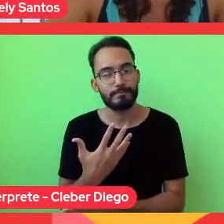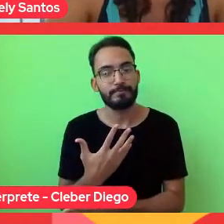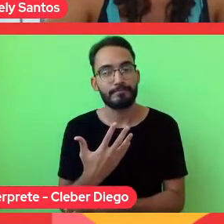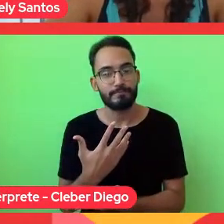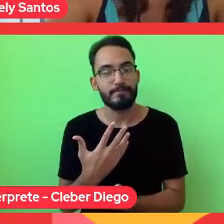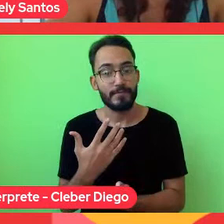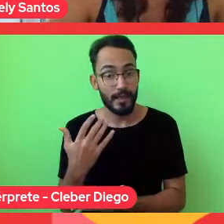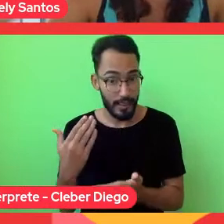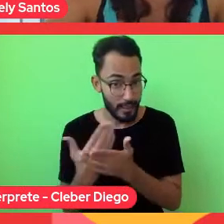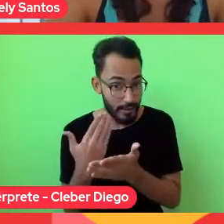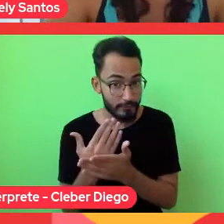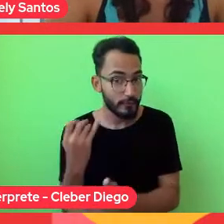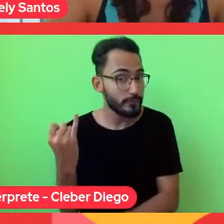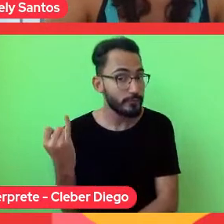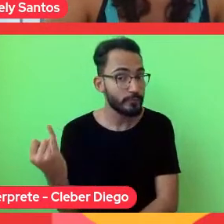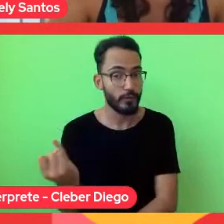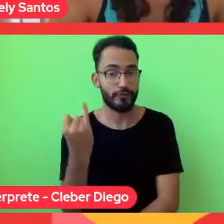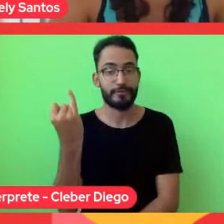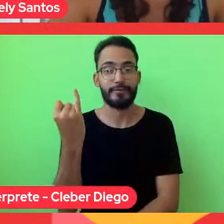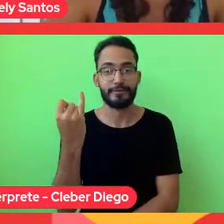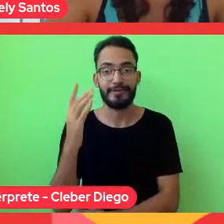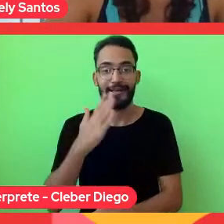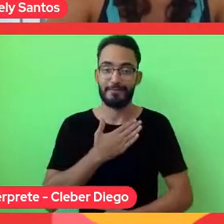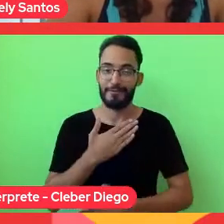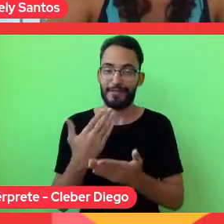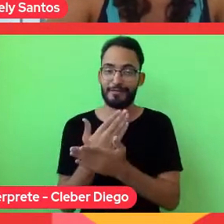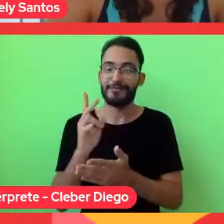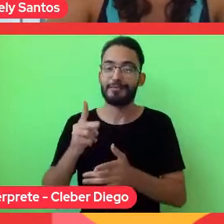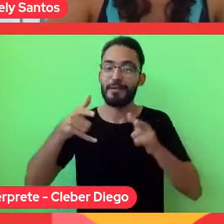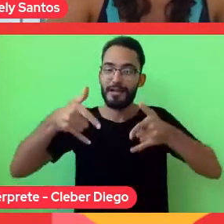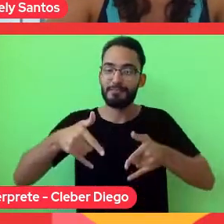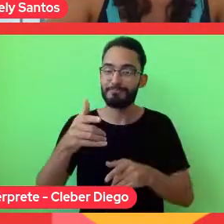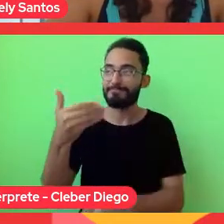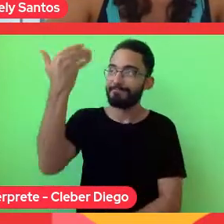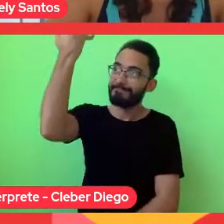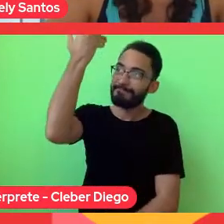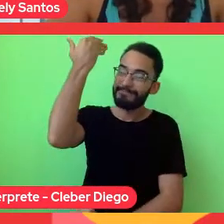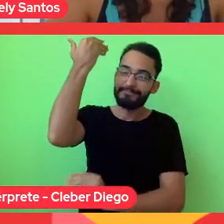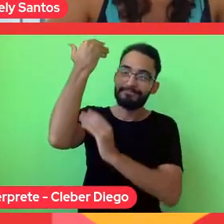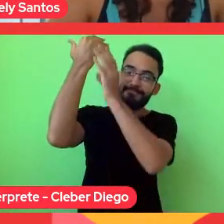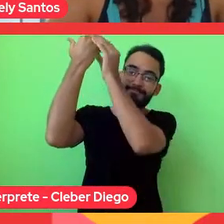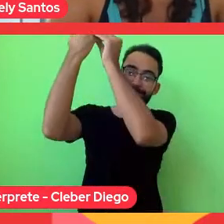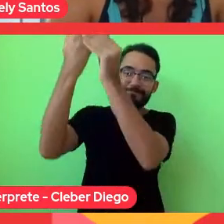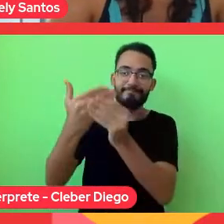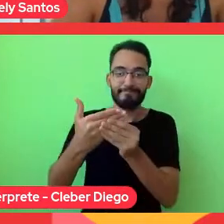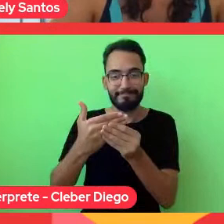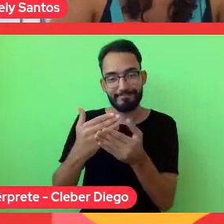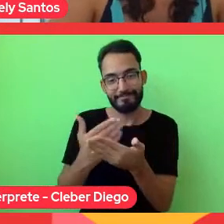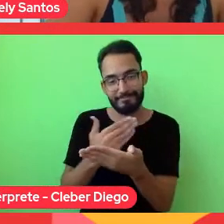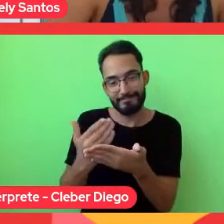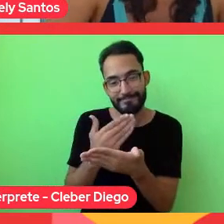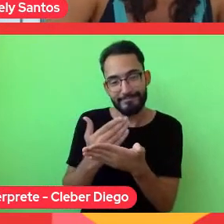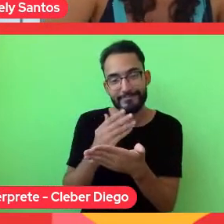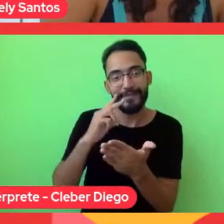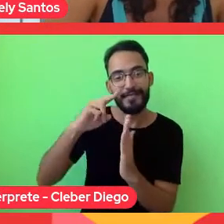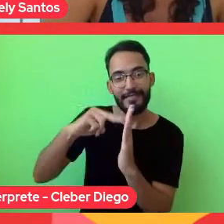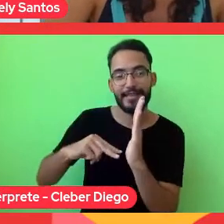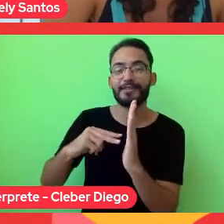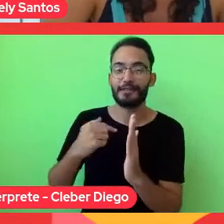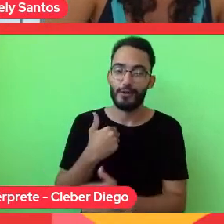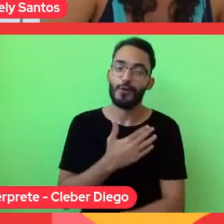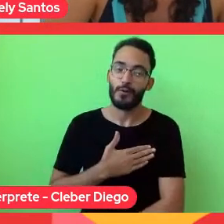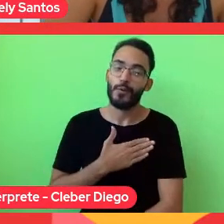muito importante. É um livro de cabeceira, porque eu leio ele direto, assim. Então, eu recomendo bastante. É um livro que eu gosto